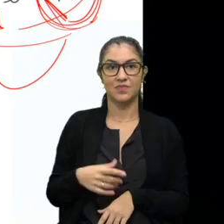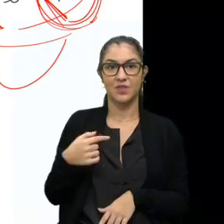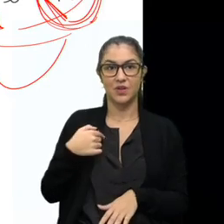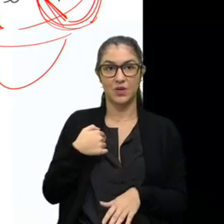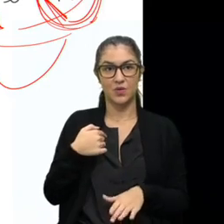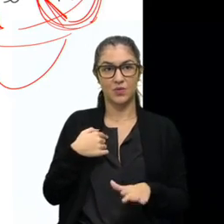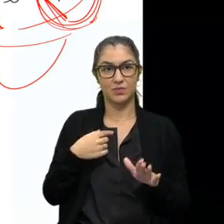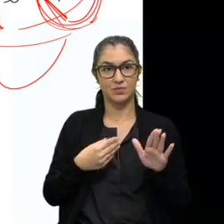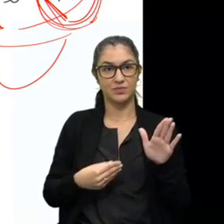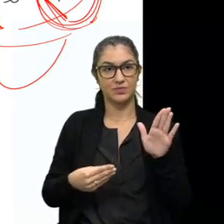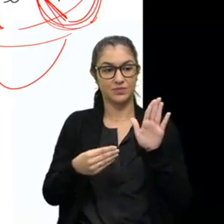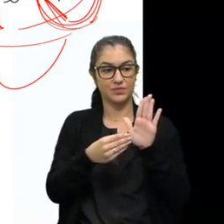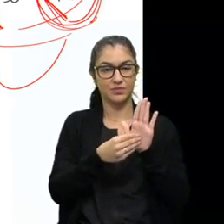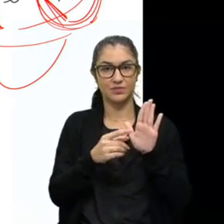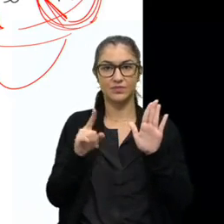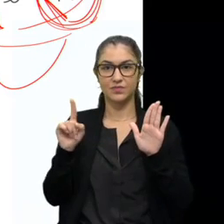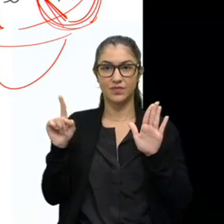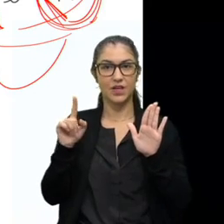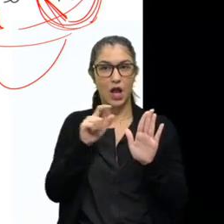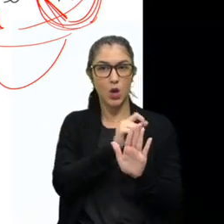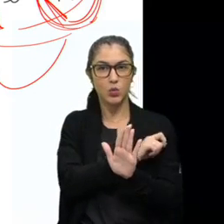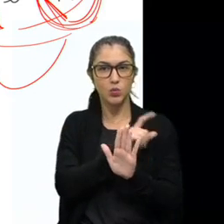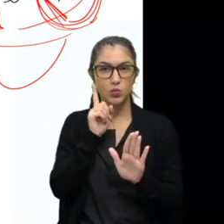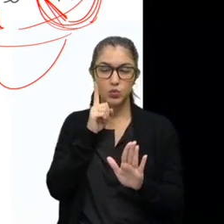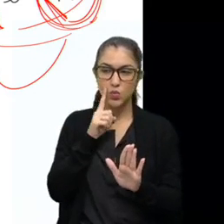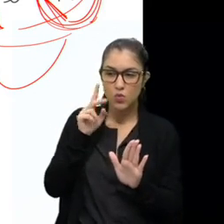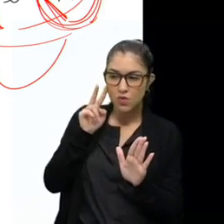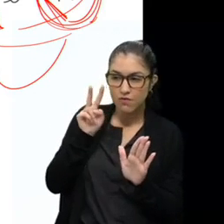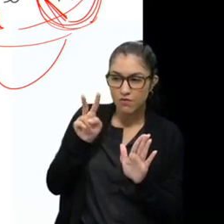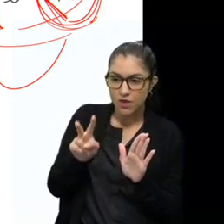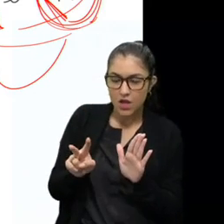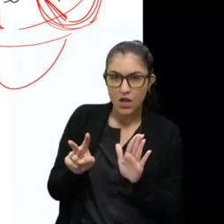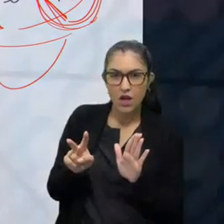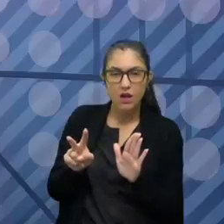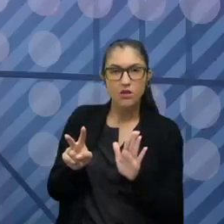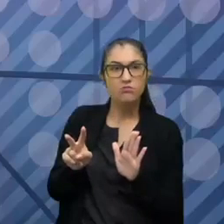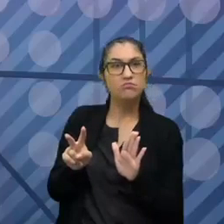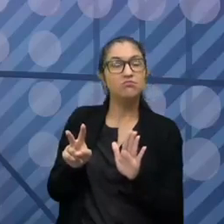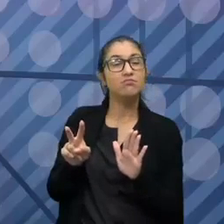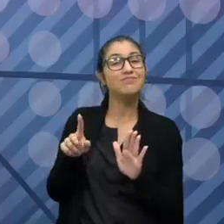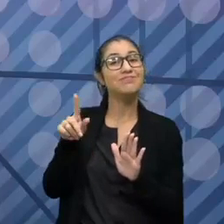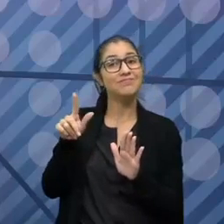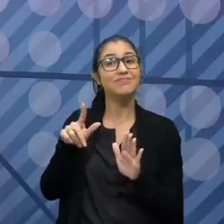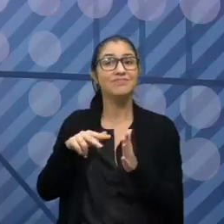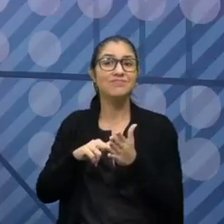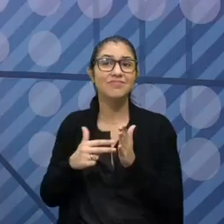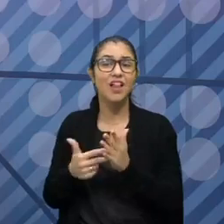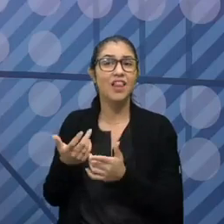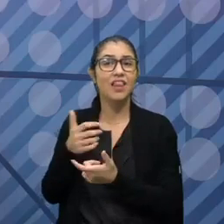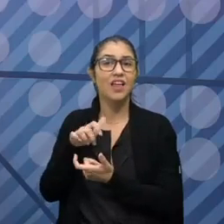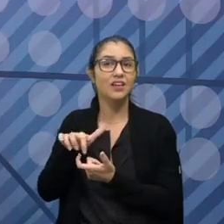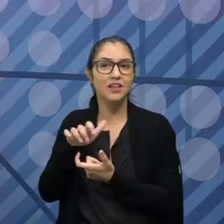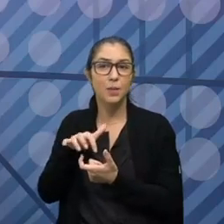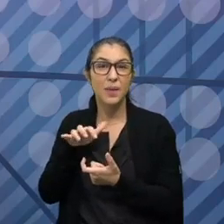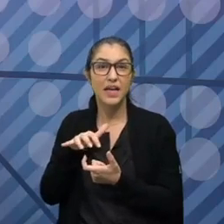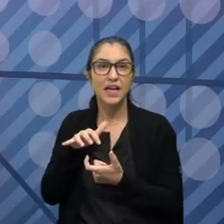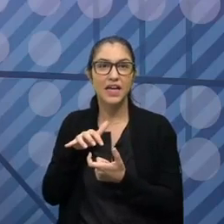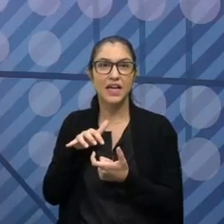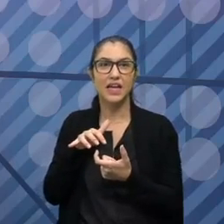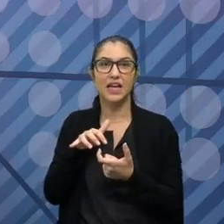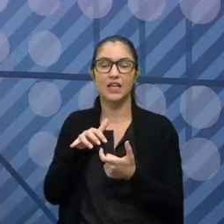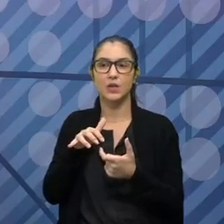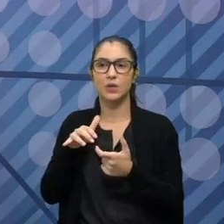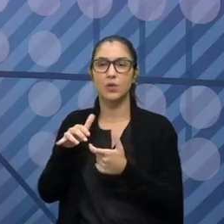coloco isso aqui para o aluno surdo, dentro da sala de aula, eu estou trabalhando a questão do letramento, a questão das